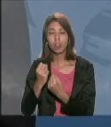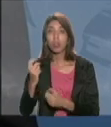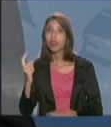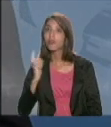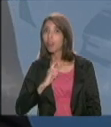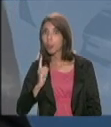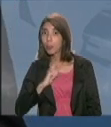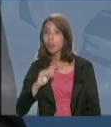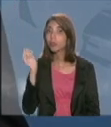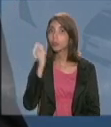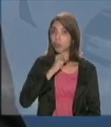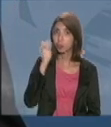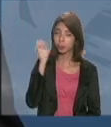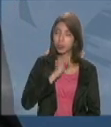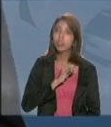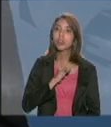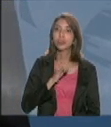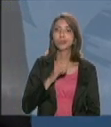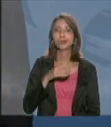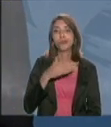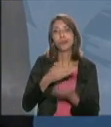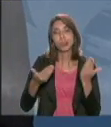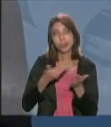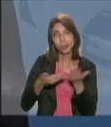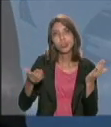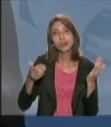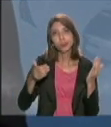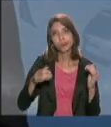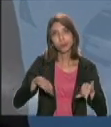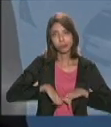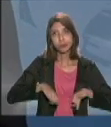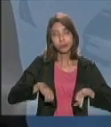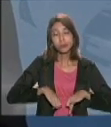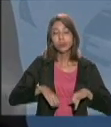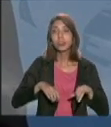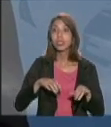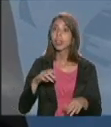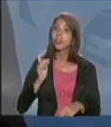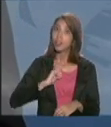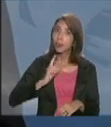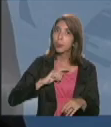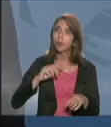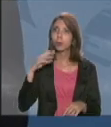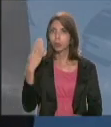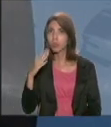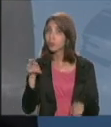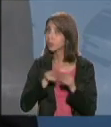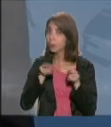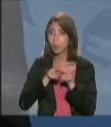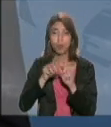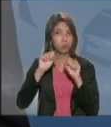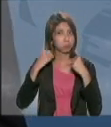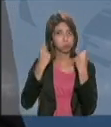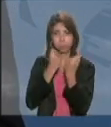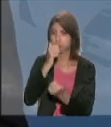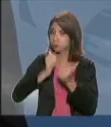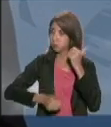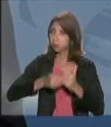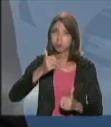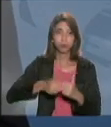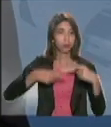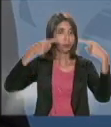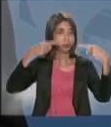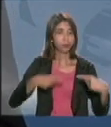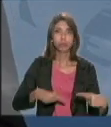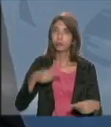Flamengo e Fluminense, conforme disse o deputado Luiz Paulo, foram muito prejudicados, e foram, E Flamengo também, e Botafogo, que também não jogaram no Maracanã